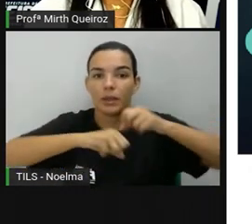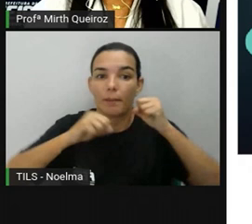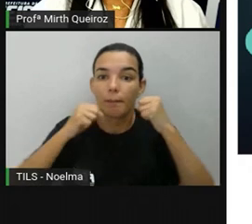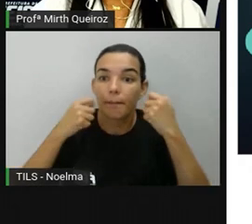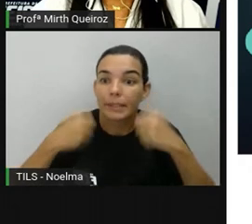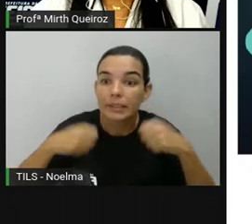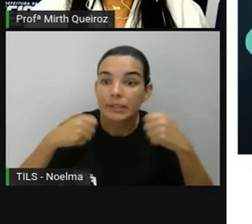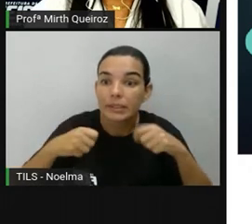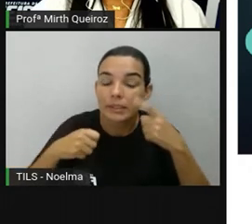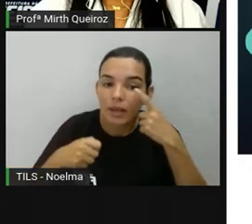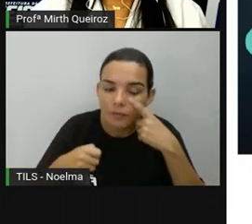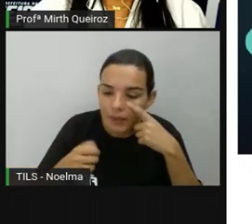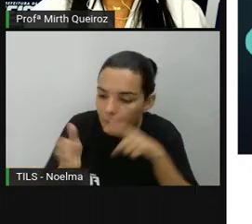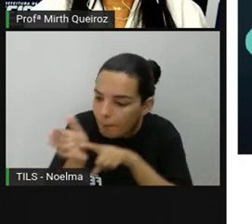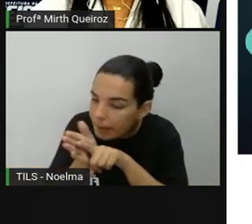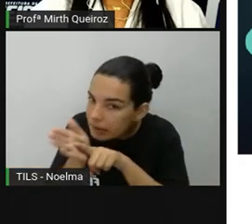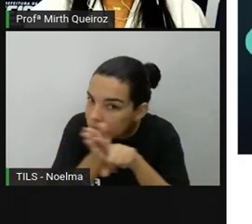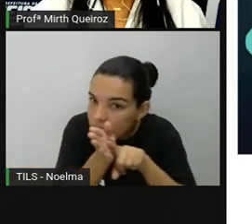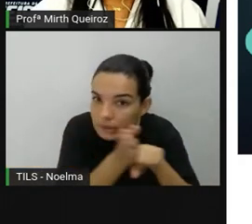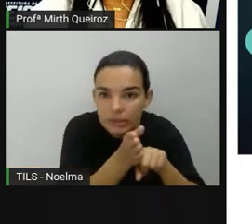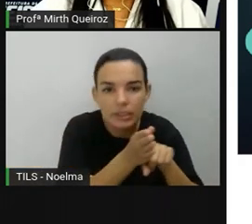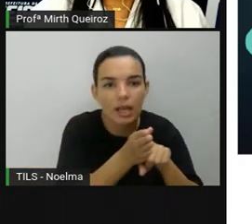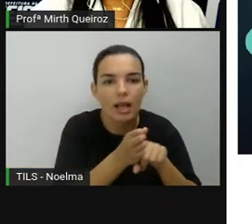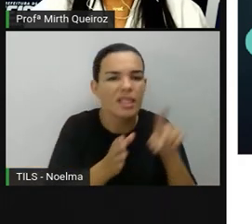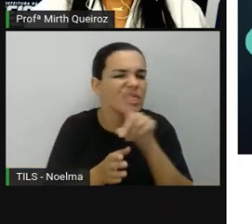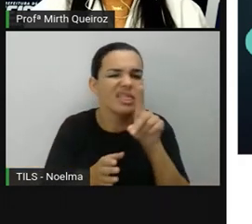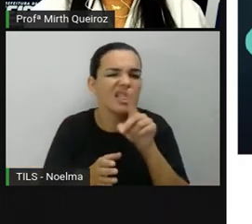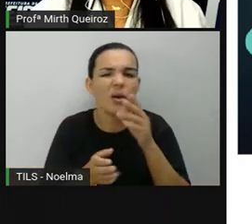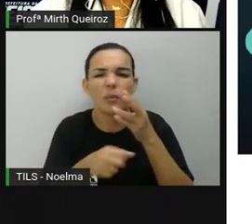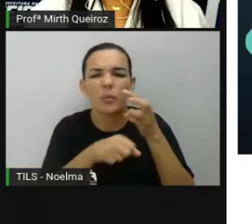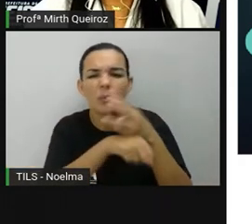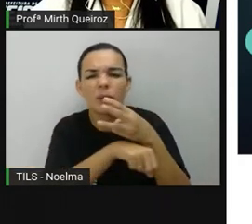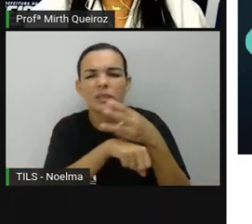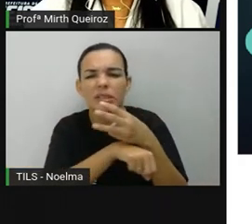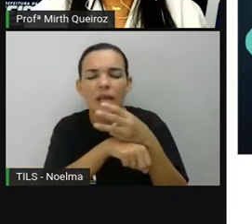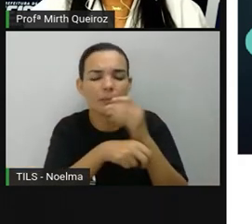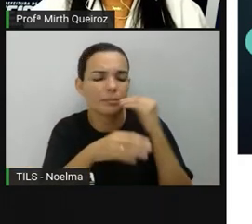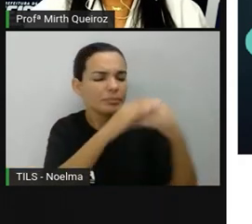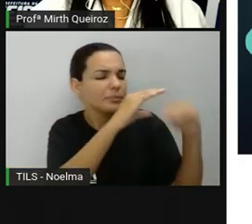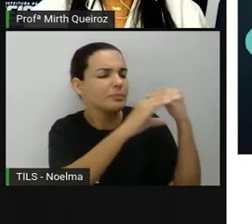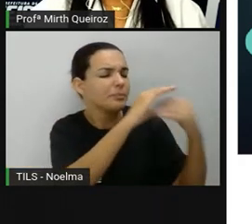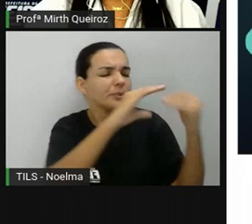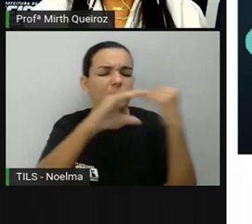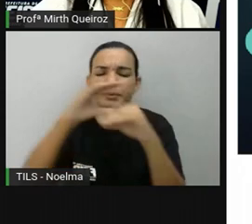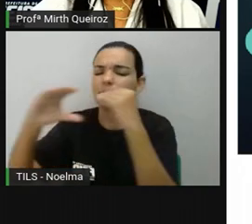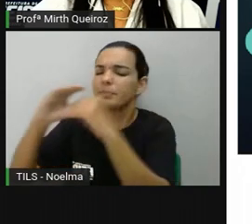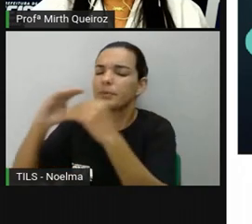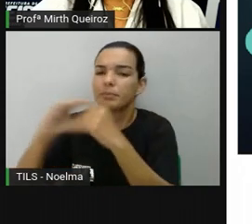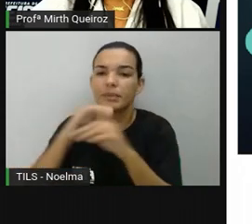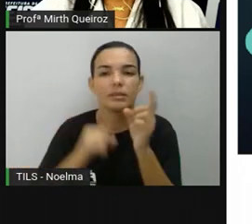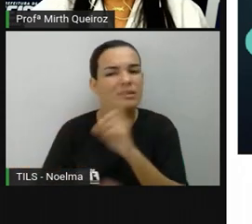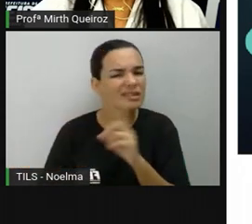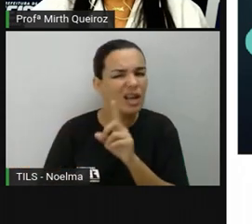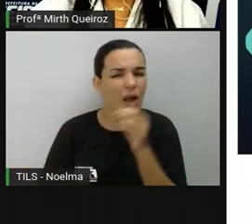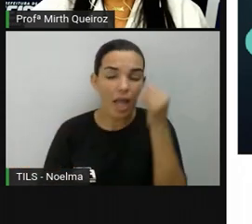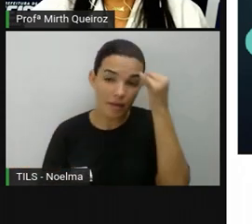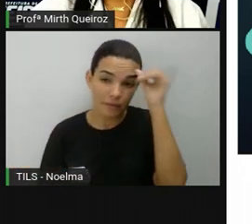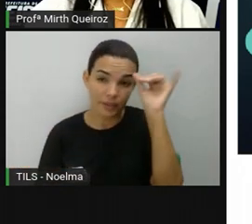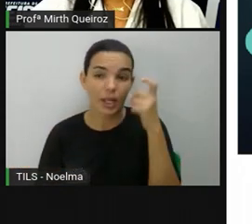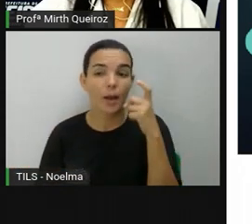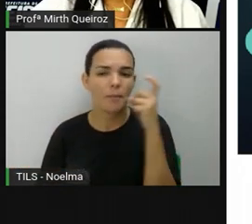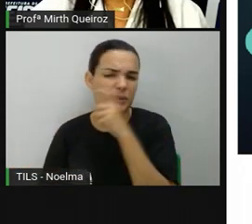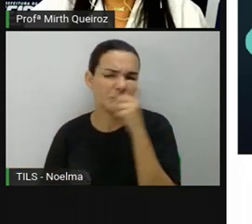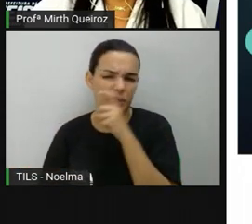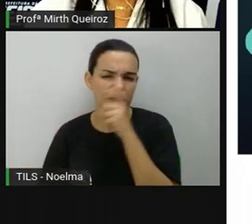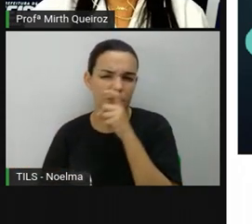fonte. Não passe adiante correntes e WhatsApp, que costumam ser disseminadoras de fake news, que a gente já falou sobre as